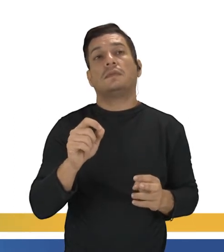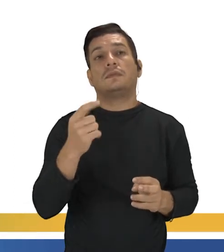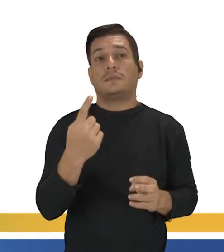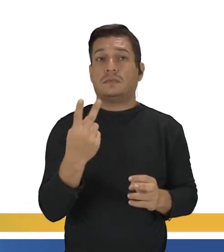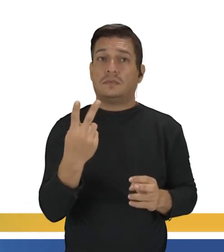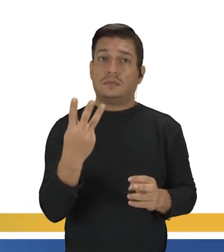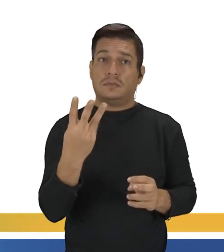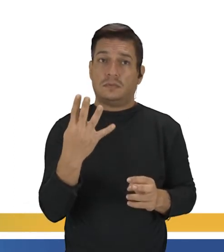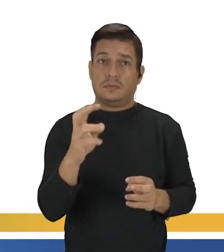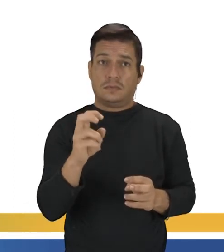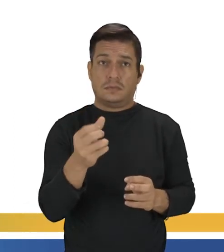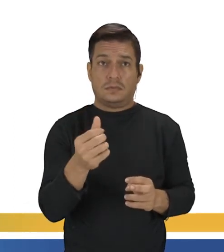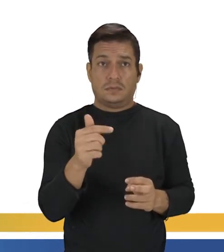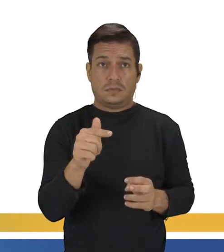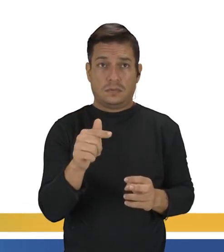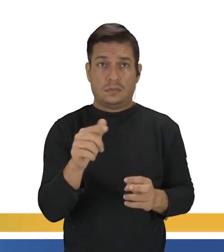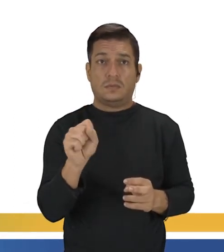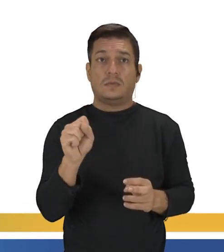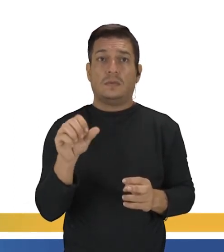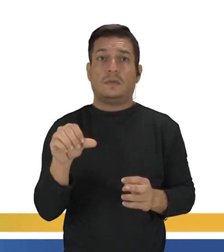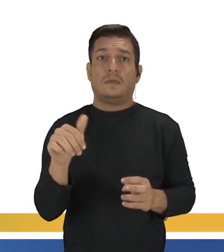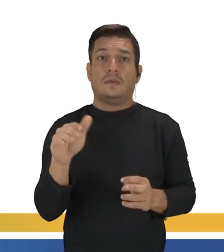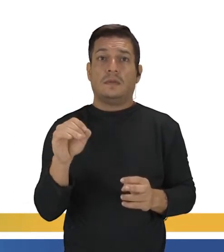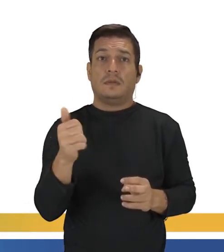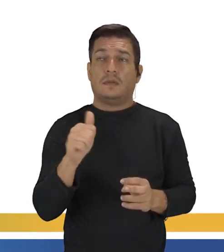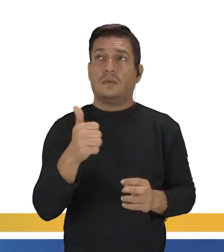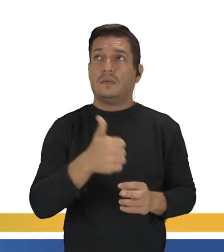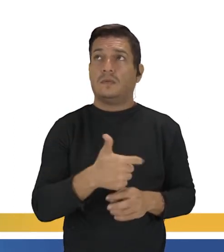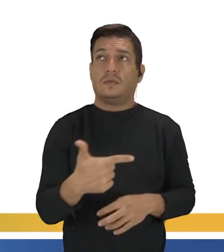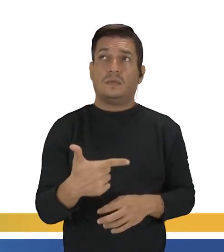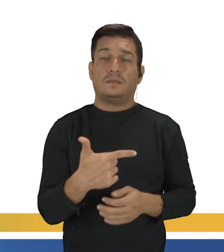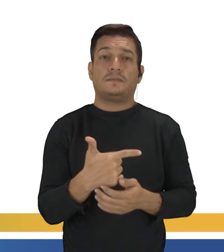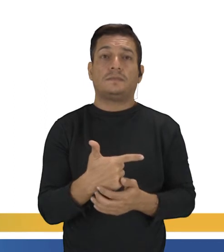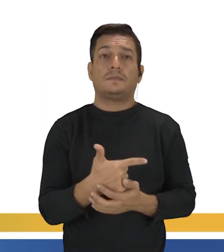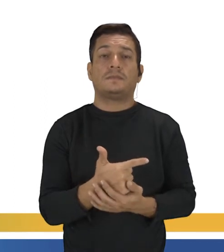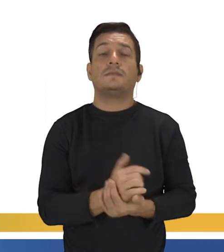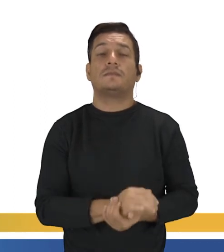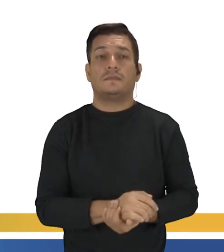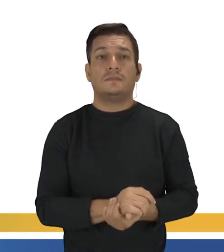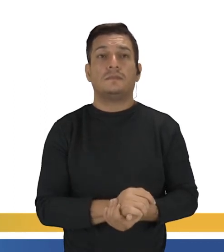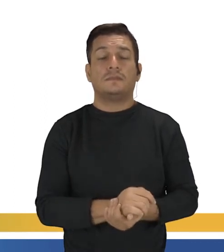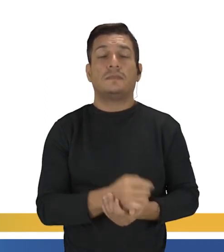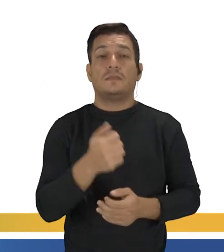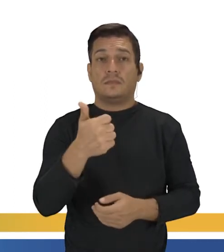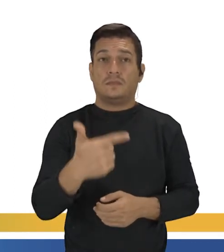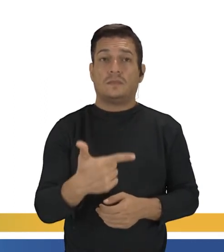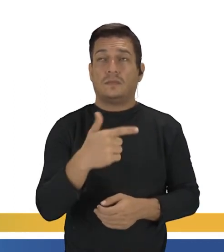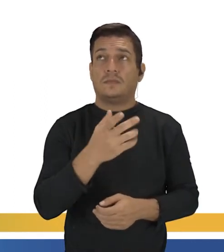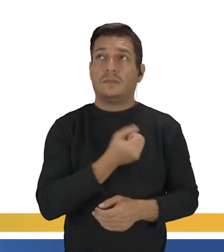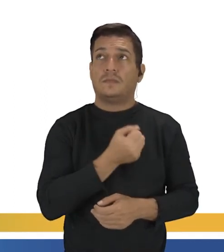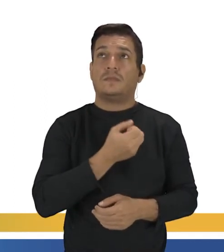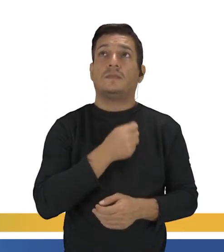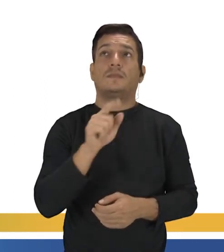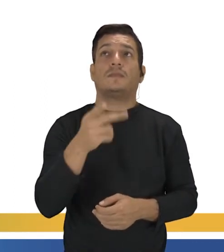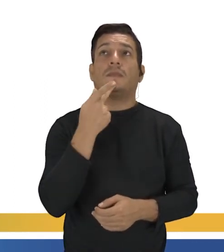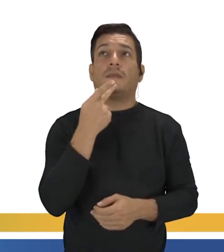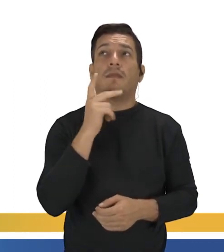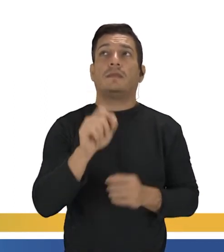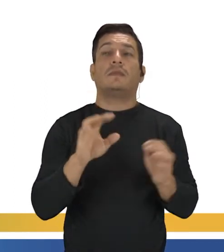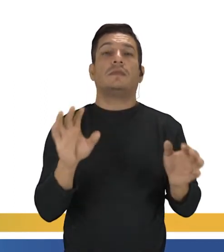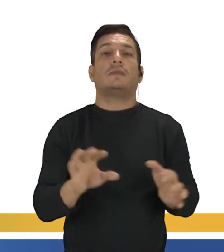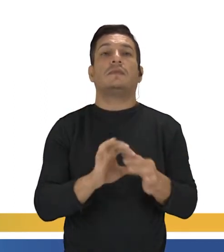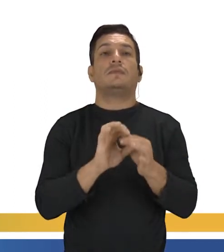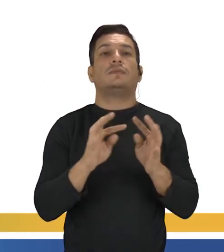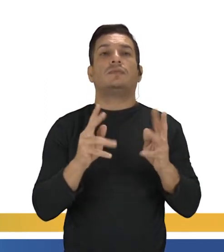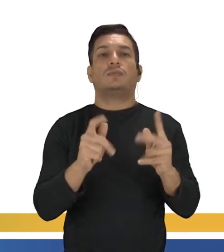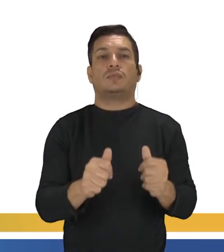1, 2, 3, 4, 5, 6, 7, 8, 9, 10, 11, 12 termos. 12 termos é o que a gente fala da união